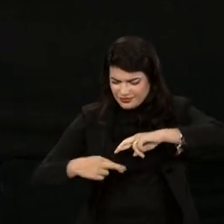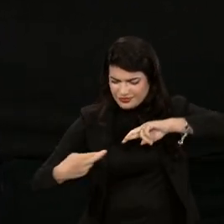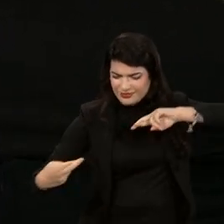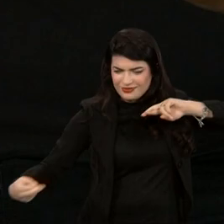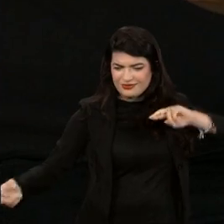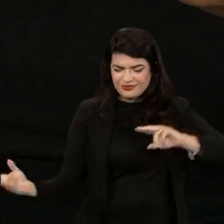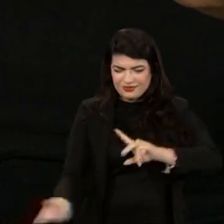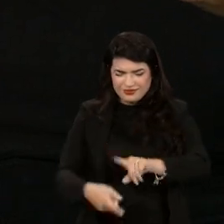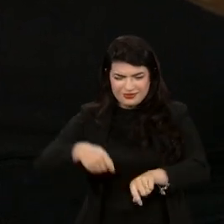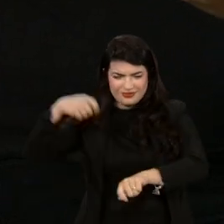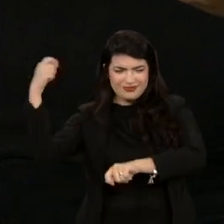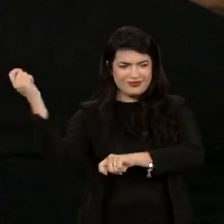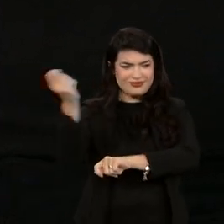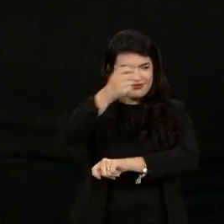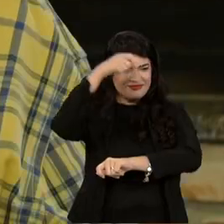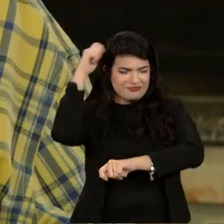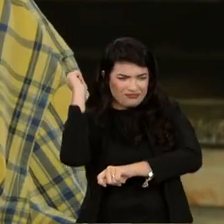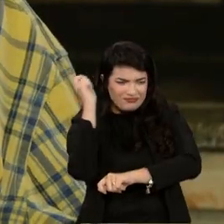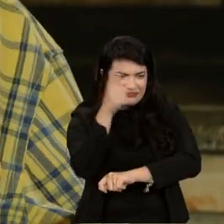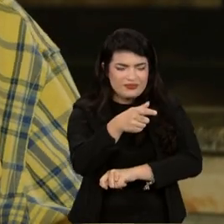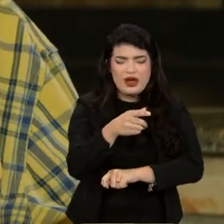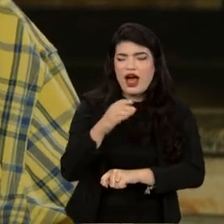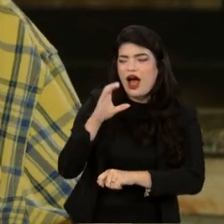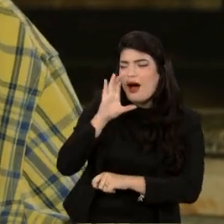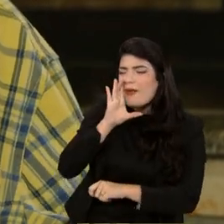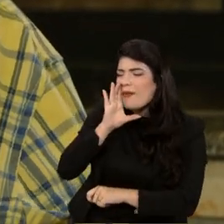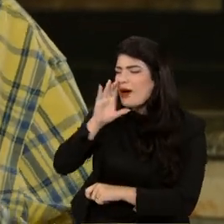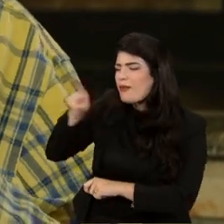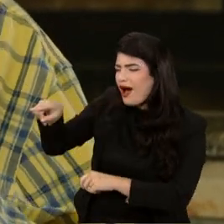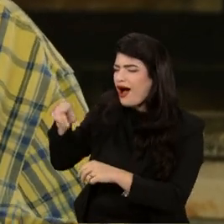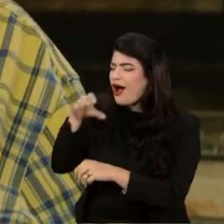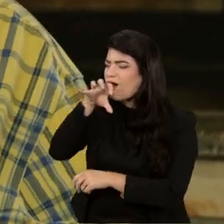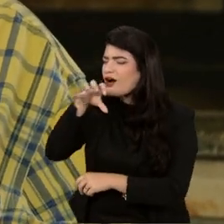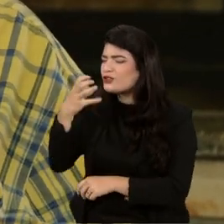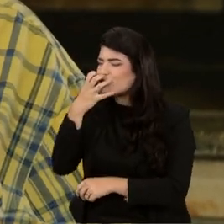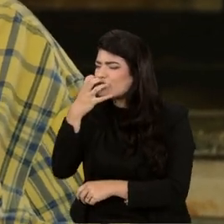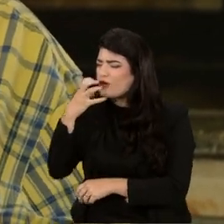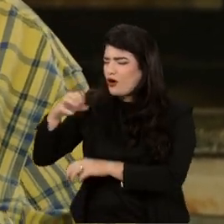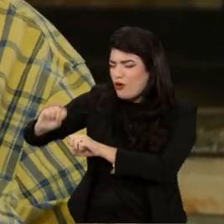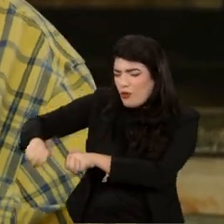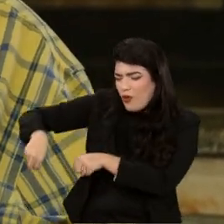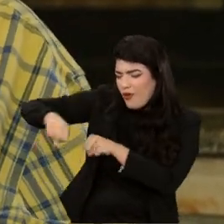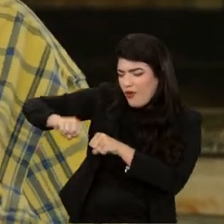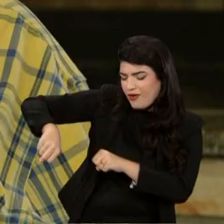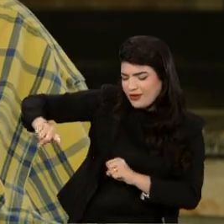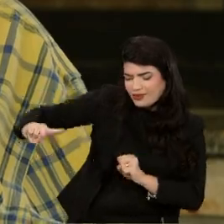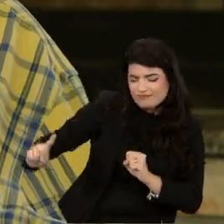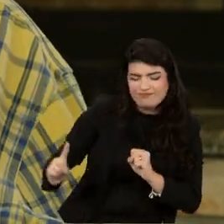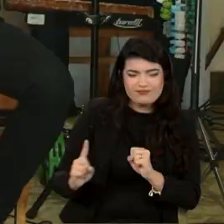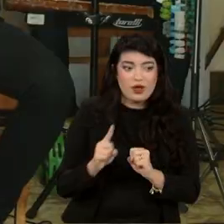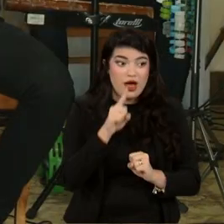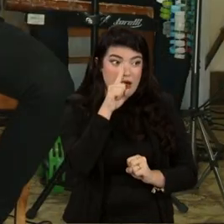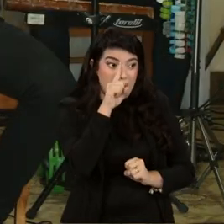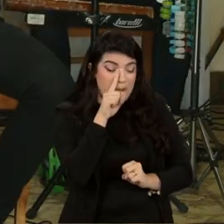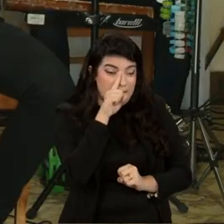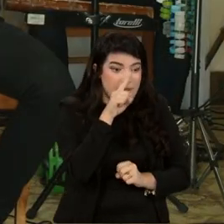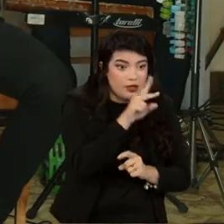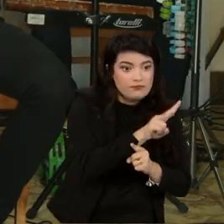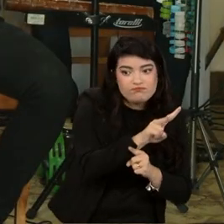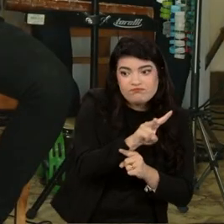entregue, companheiro. Chame o cachorro campeiro, que essa vez é